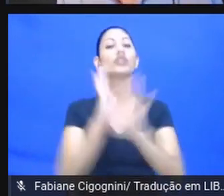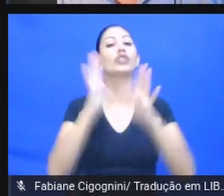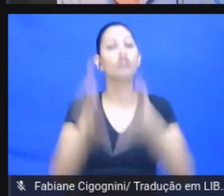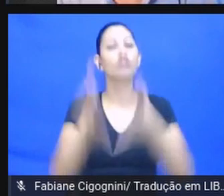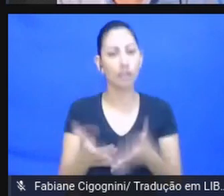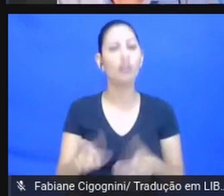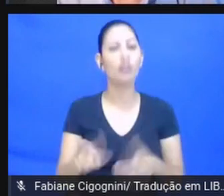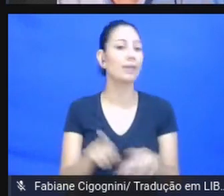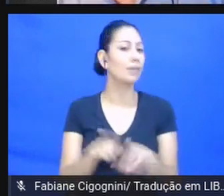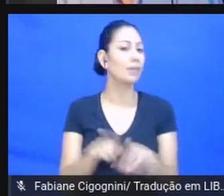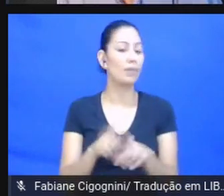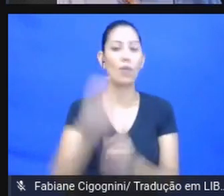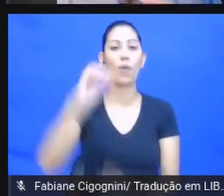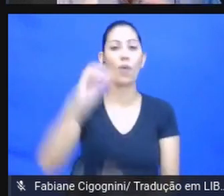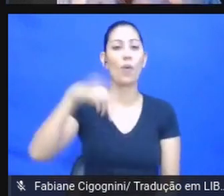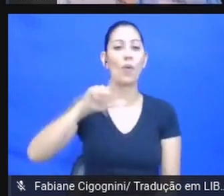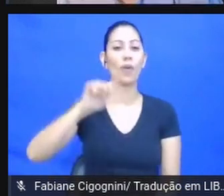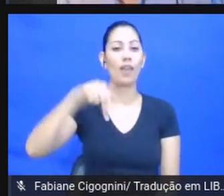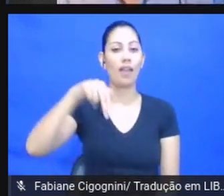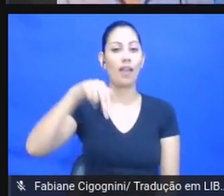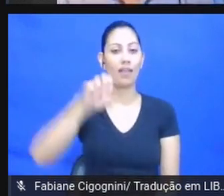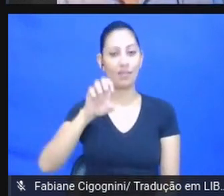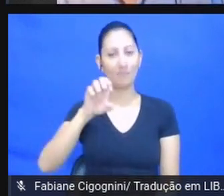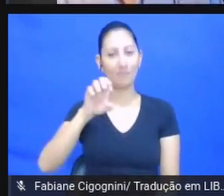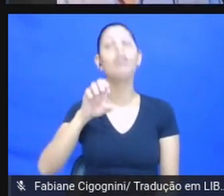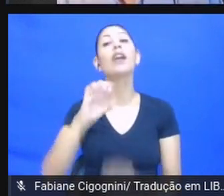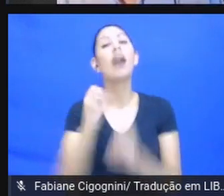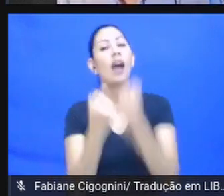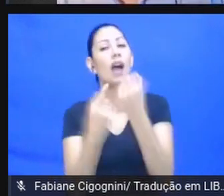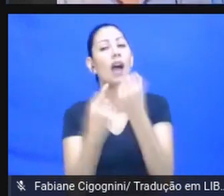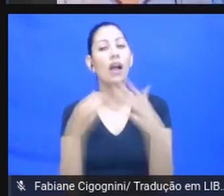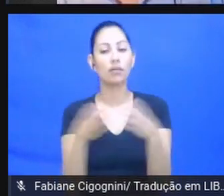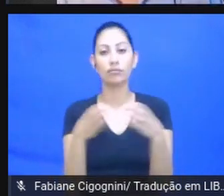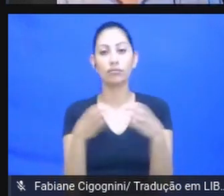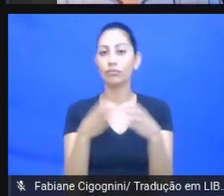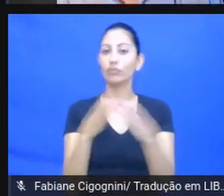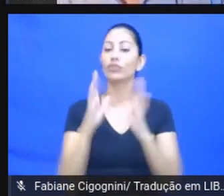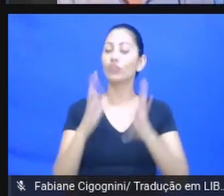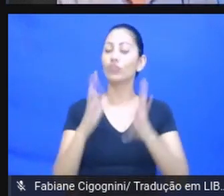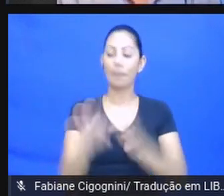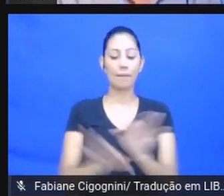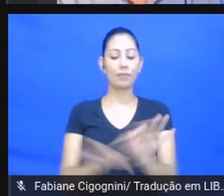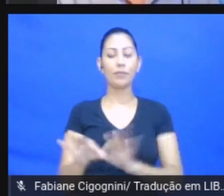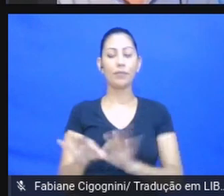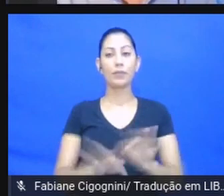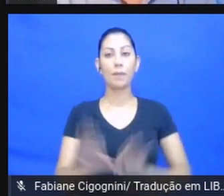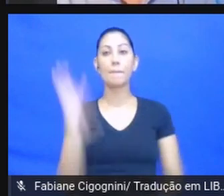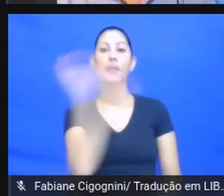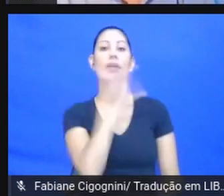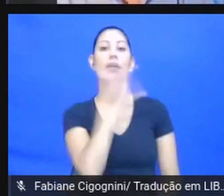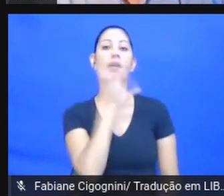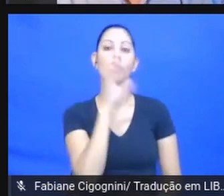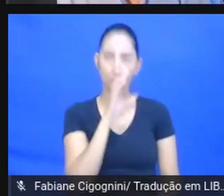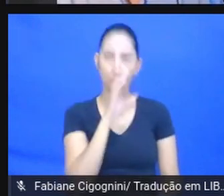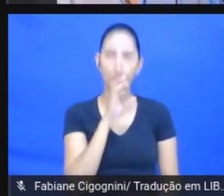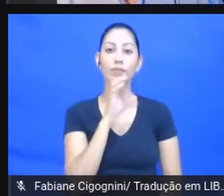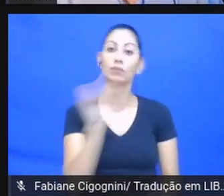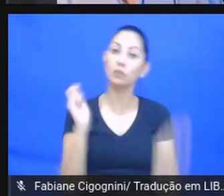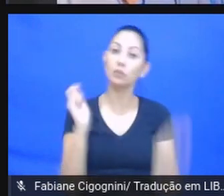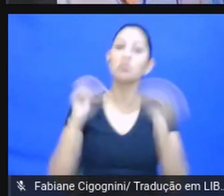enfim, algumas escolas e grupos que estavam mais preparados foram mais rapidamente para o